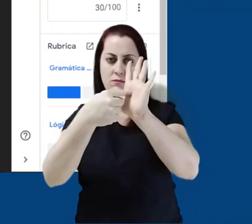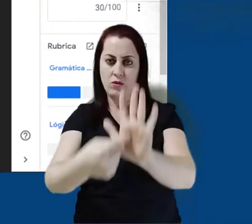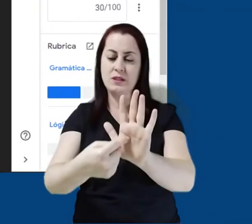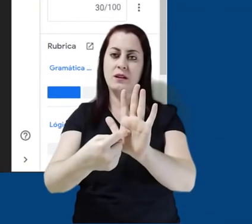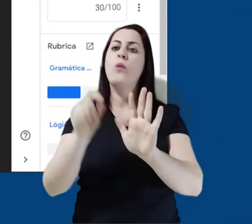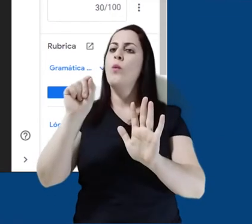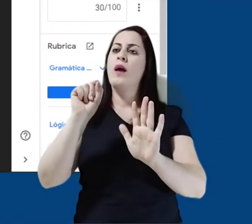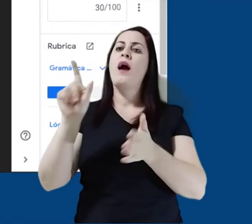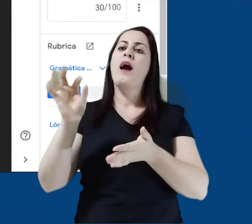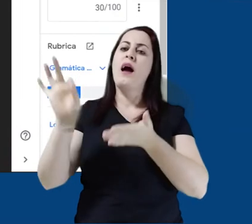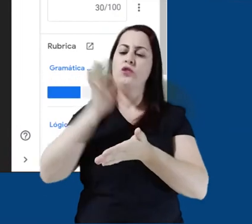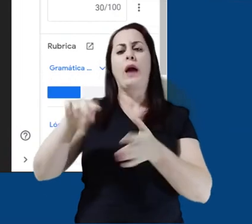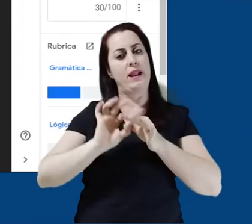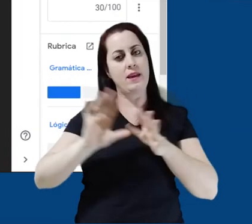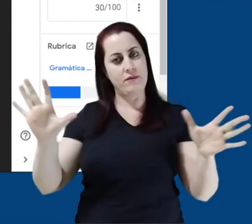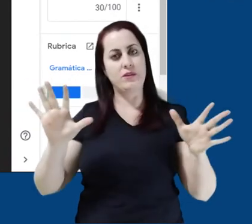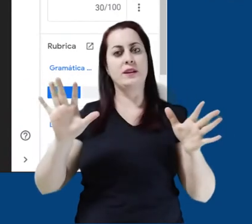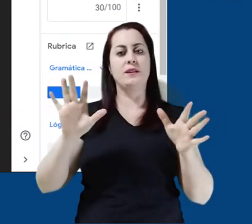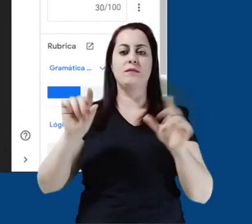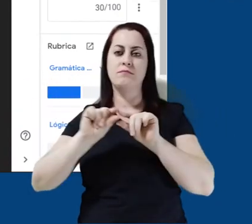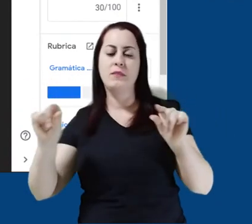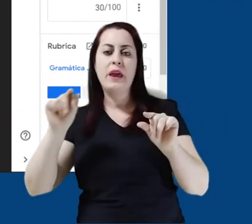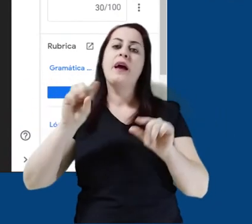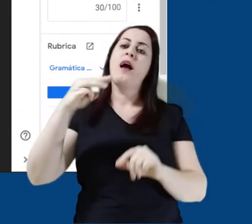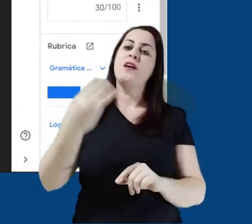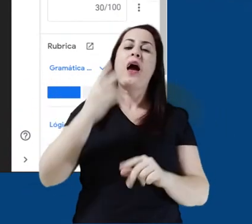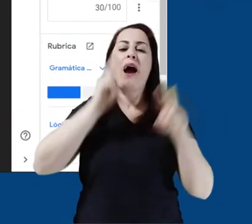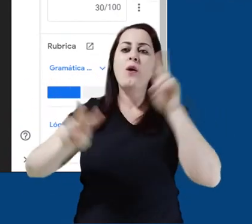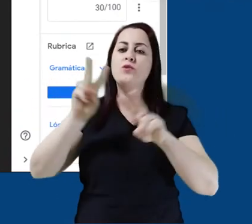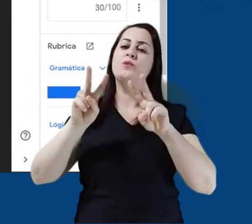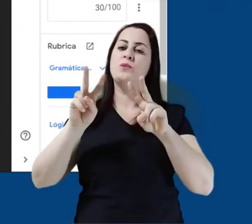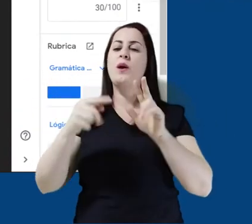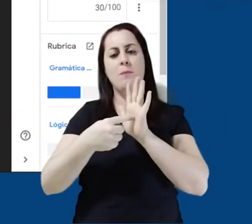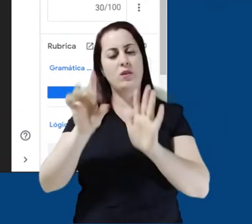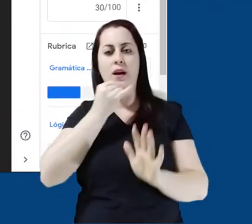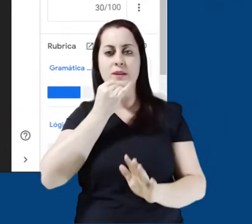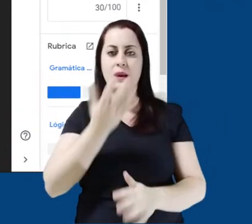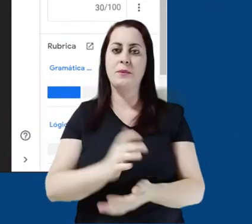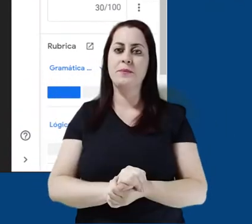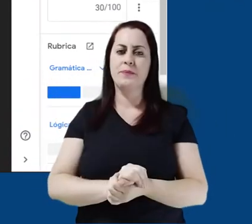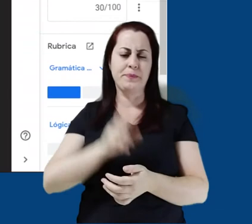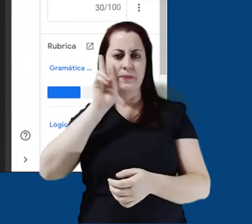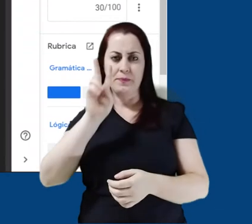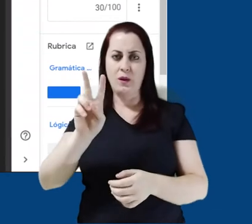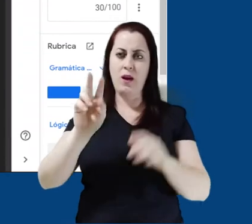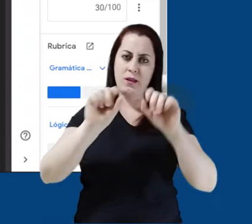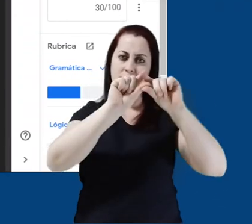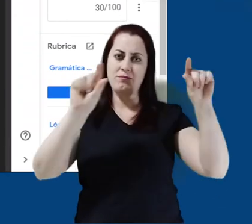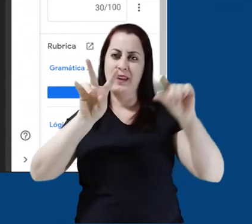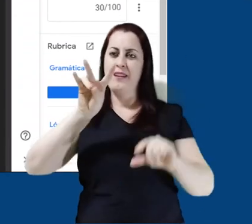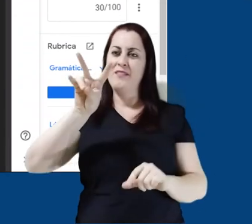de demonstração e é um artigo disponível de forma livre do Marcelo ikeda sobre o artigo 3º da Lei do audiovisual no ícone da